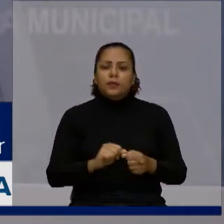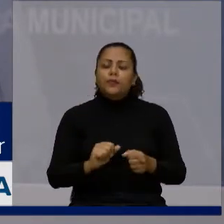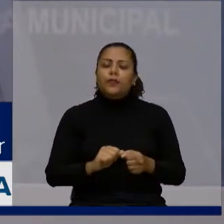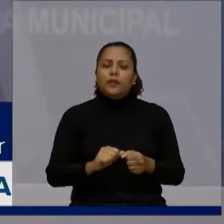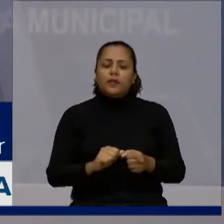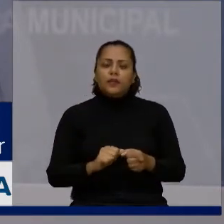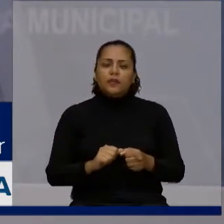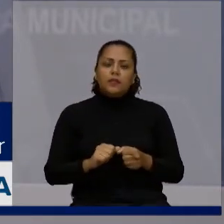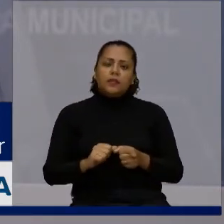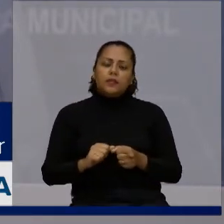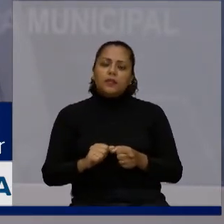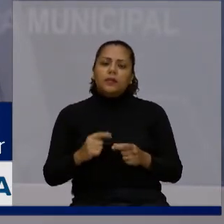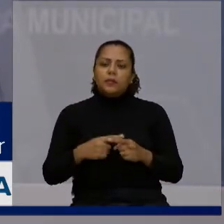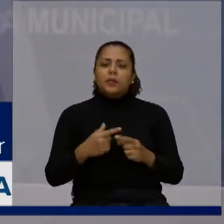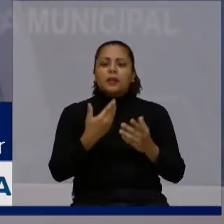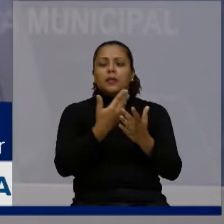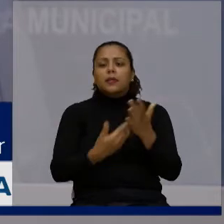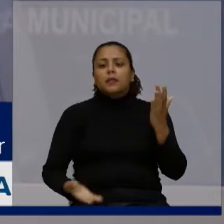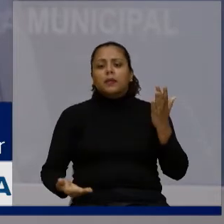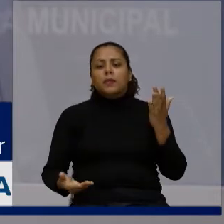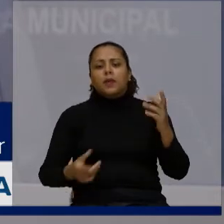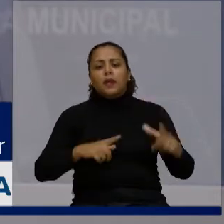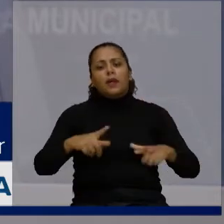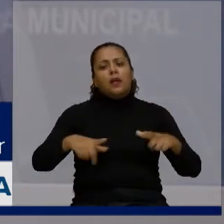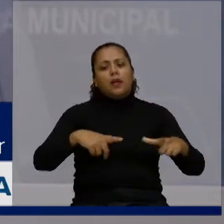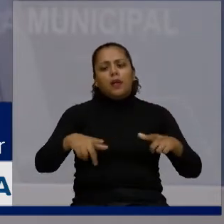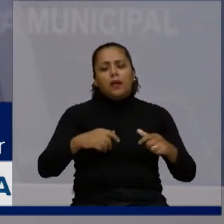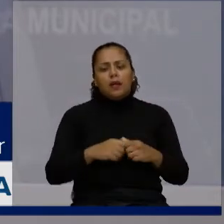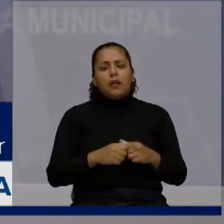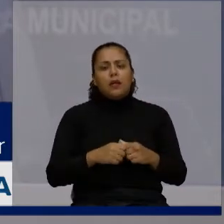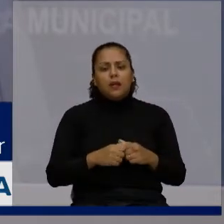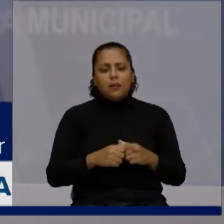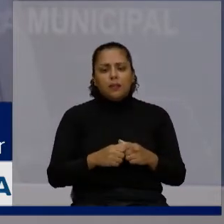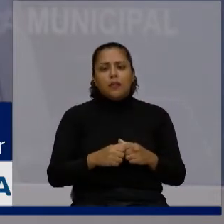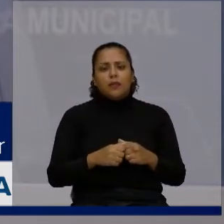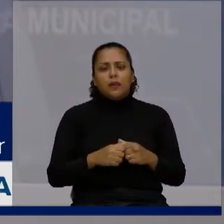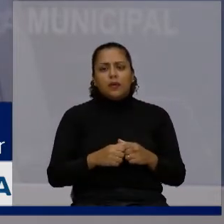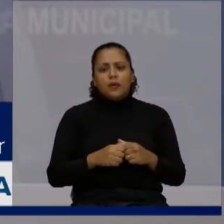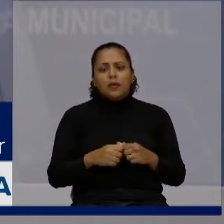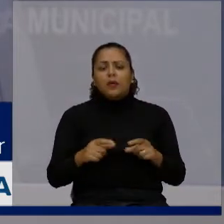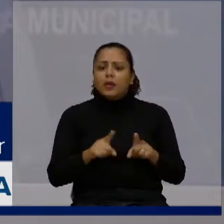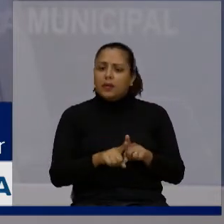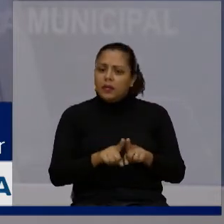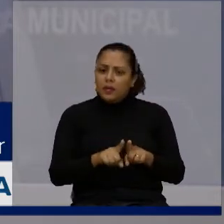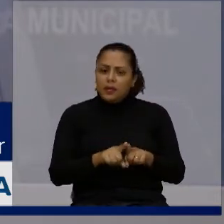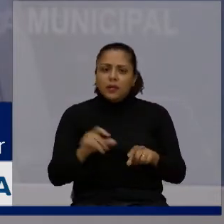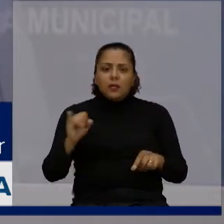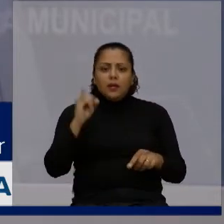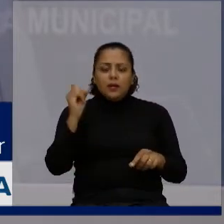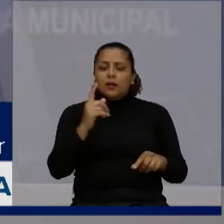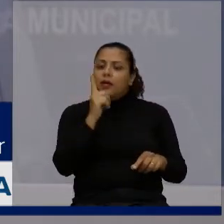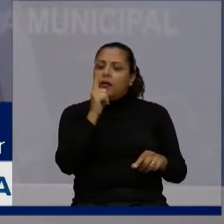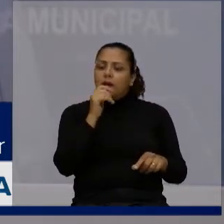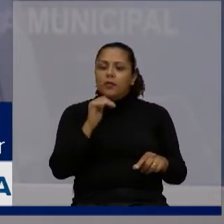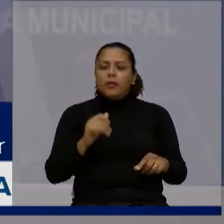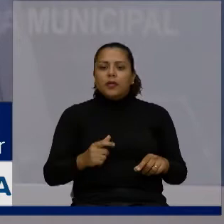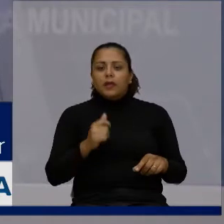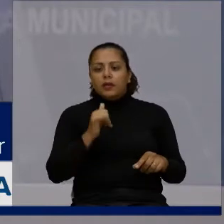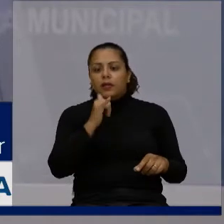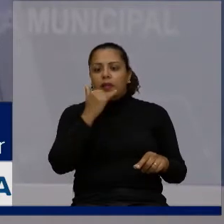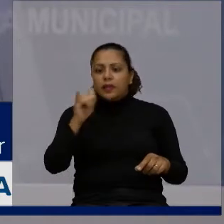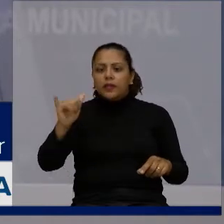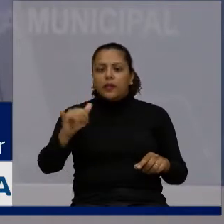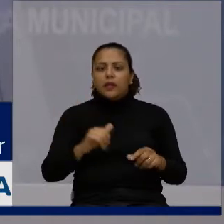pagamentos relacionados a questões básicas da subsistência, tais como água e energia elétrica.